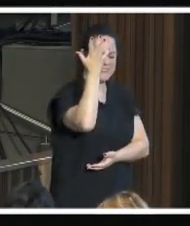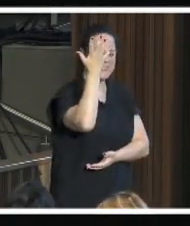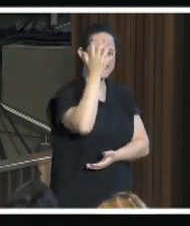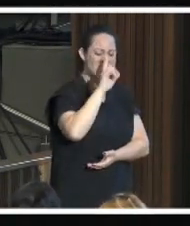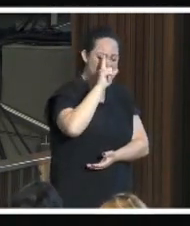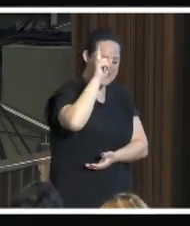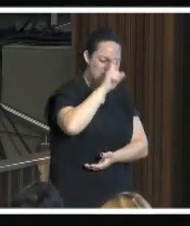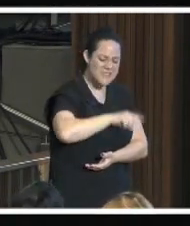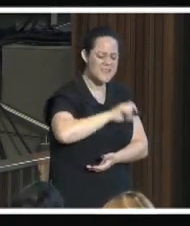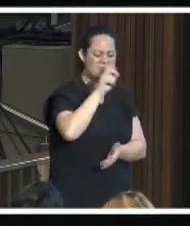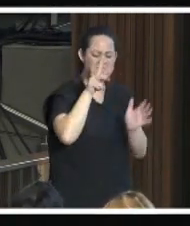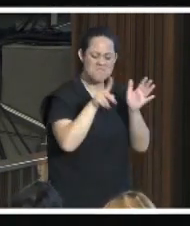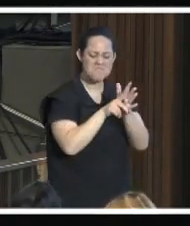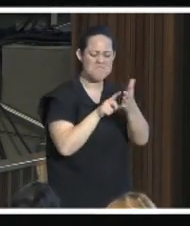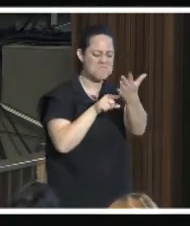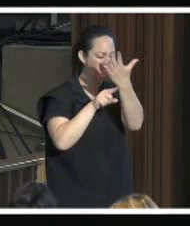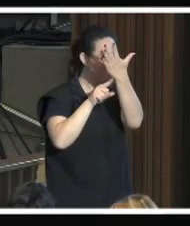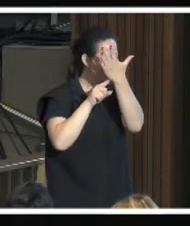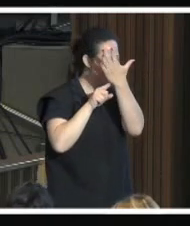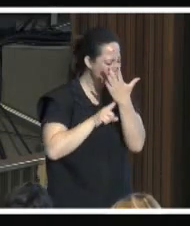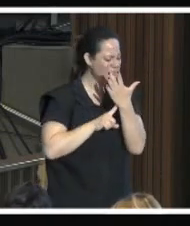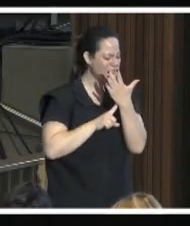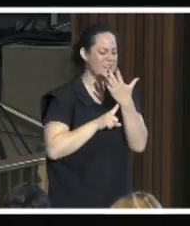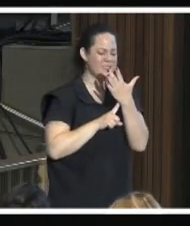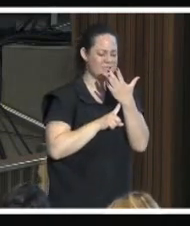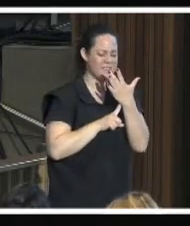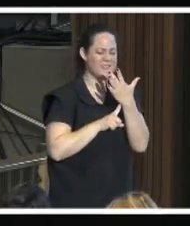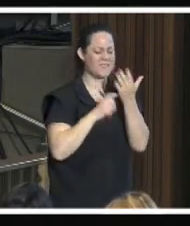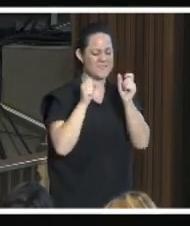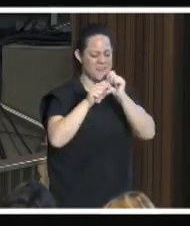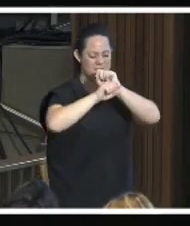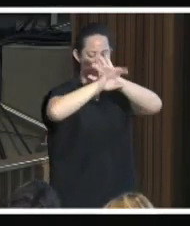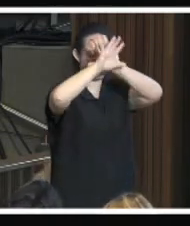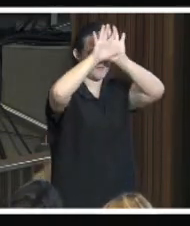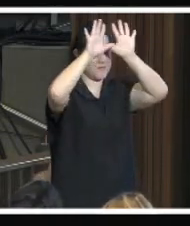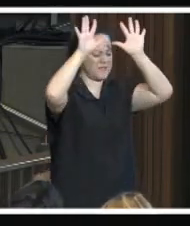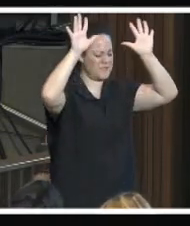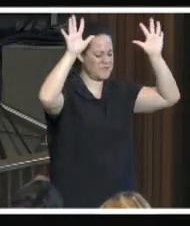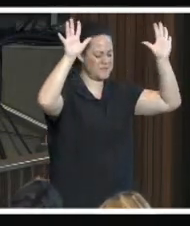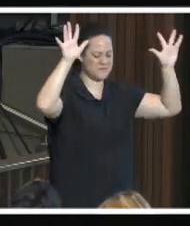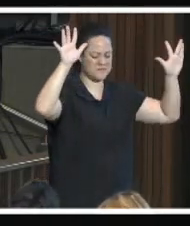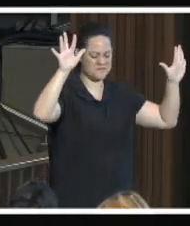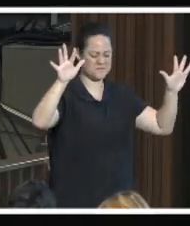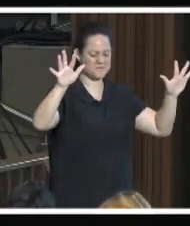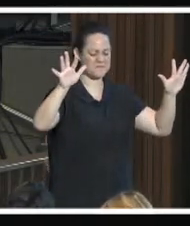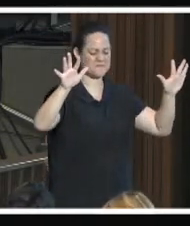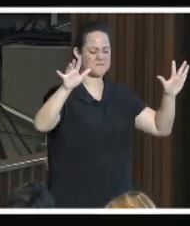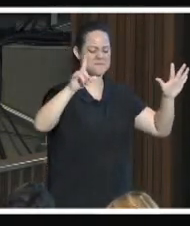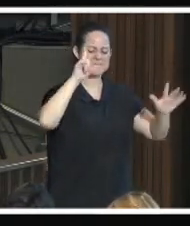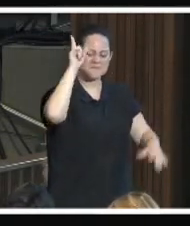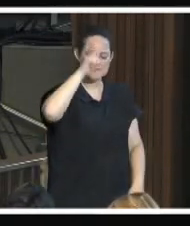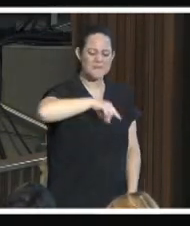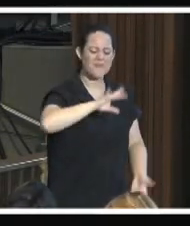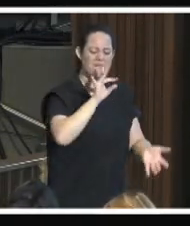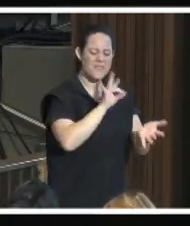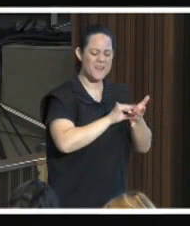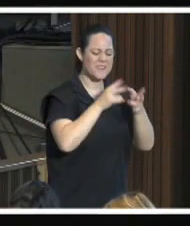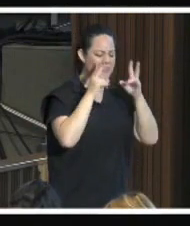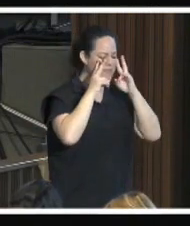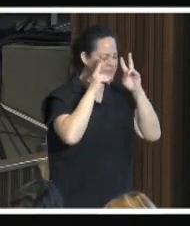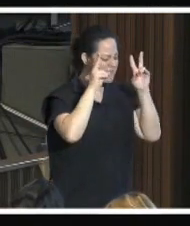seja manifestação tremenda da tua glória nessa terra, e que eles sejam